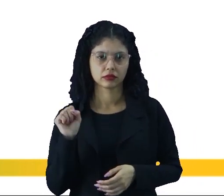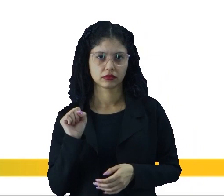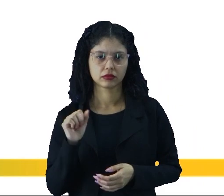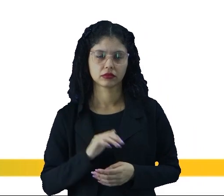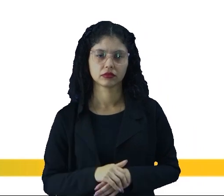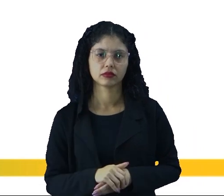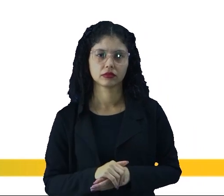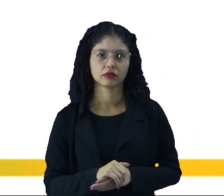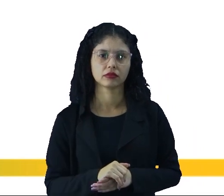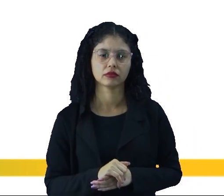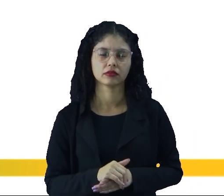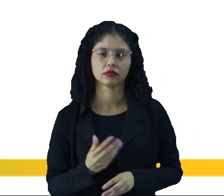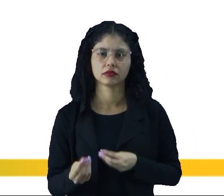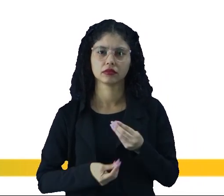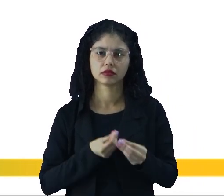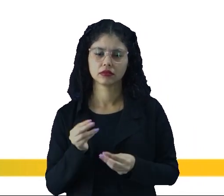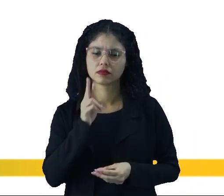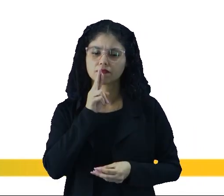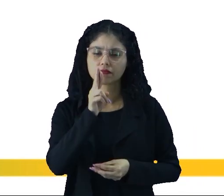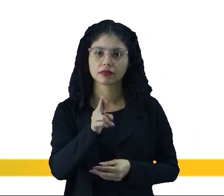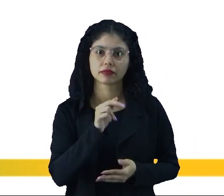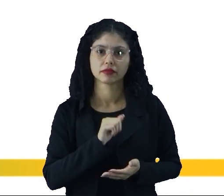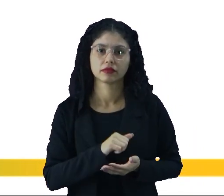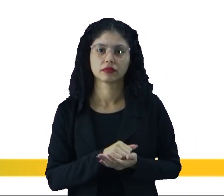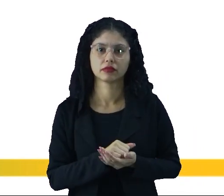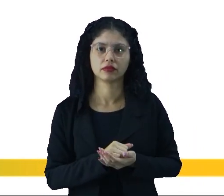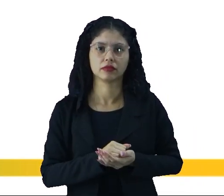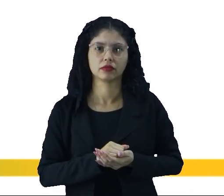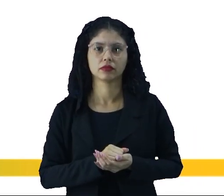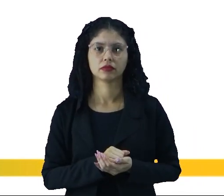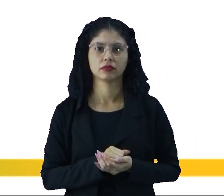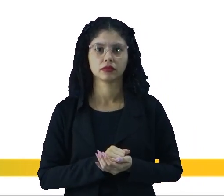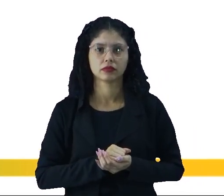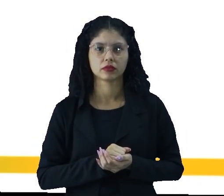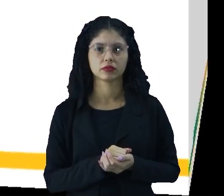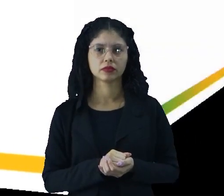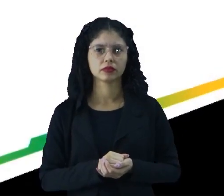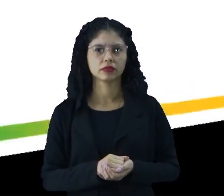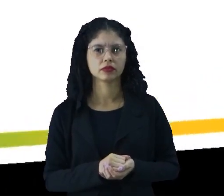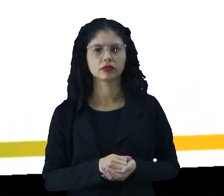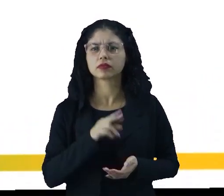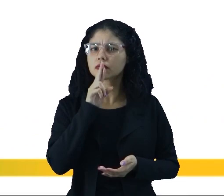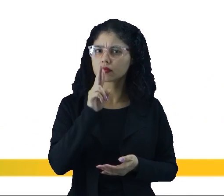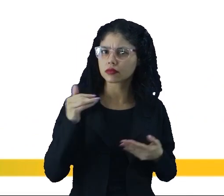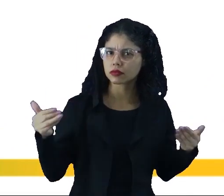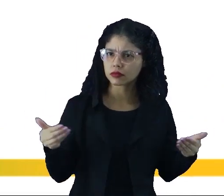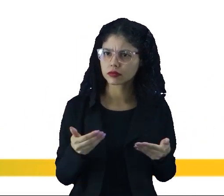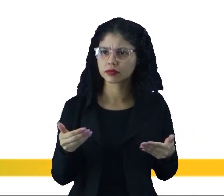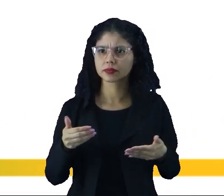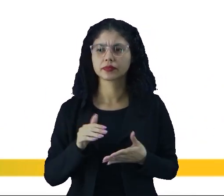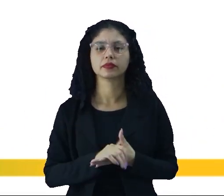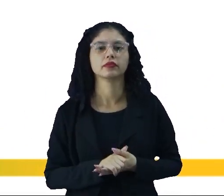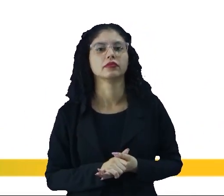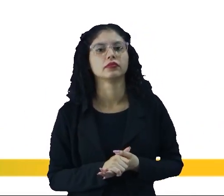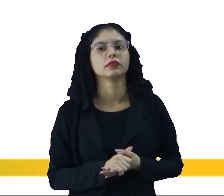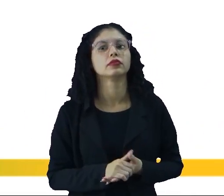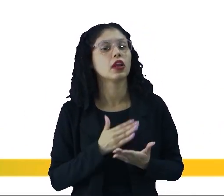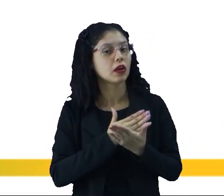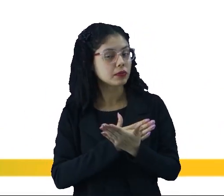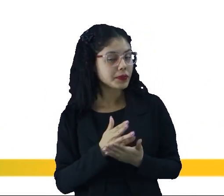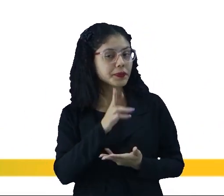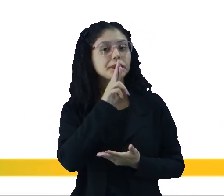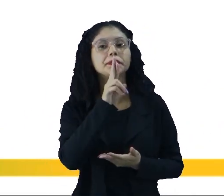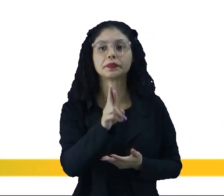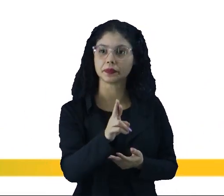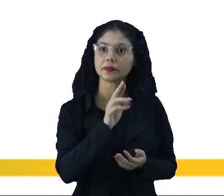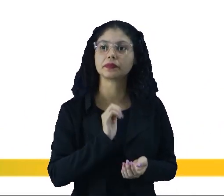segundo. Como é que nós vamos resolver essa questão? Vamos lá para a resolução? A gente vai começar a